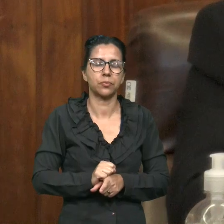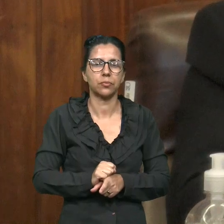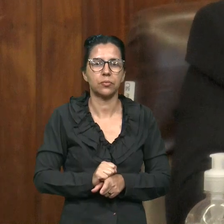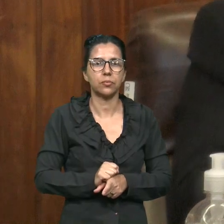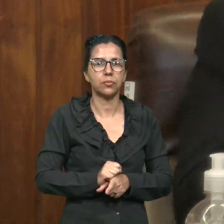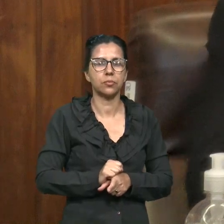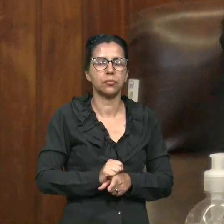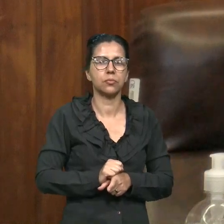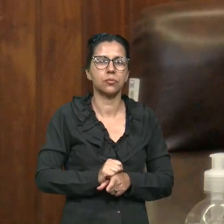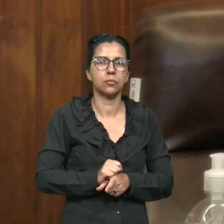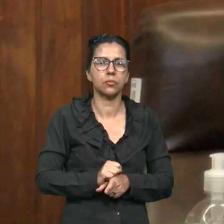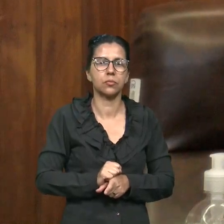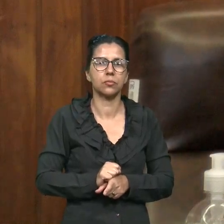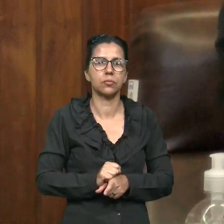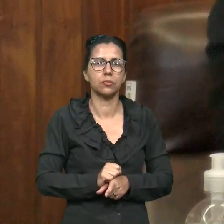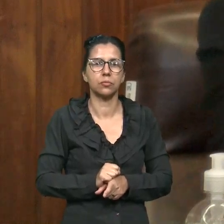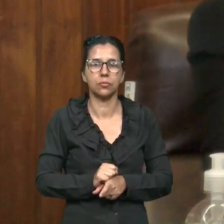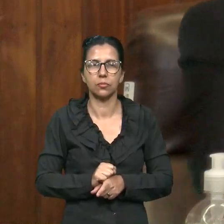R$ 306.671,95.